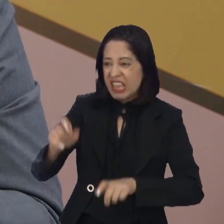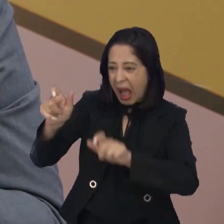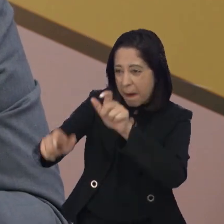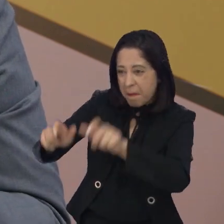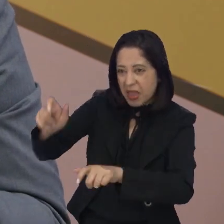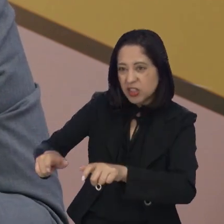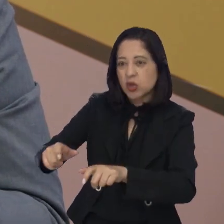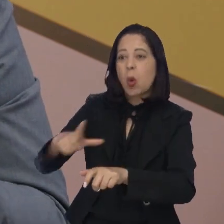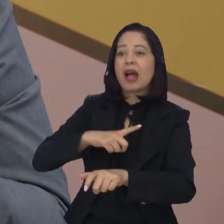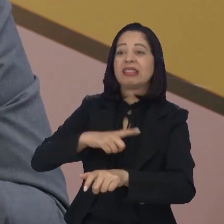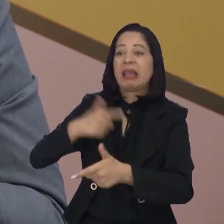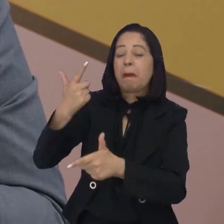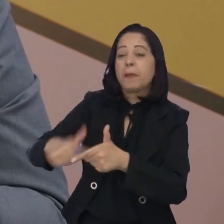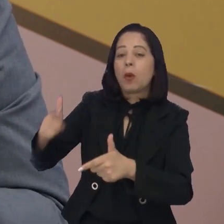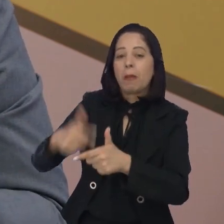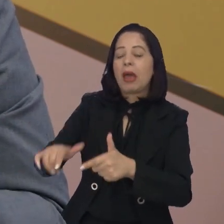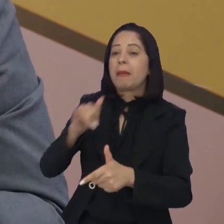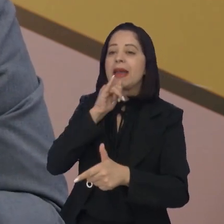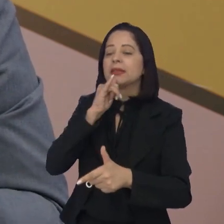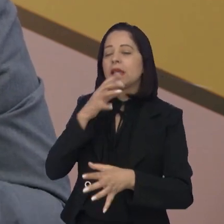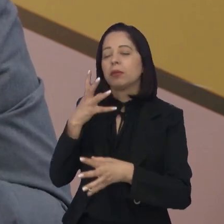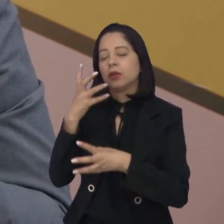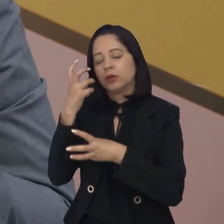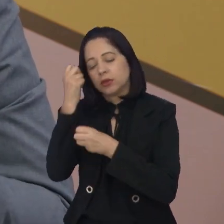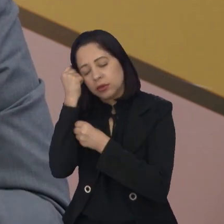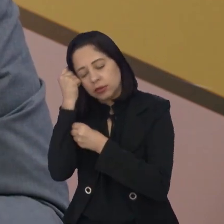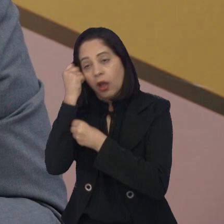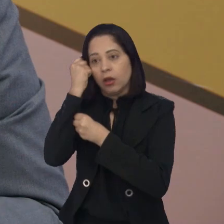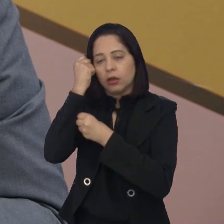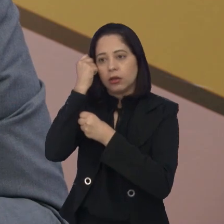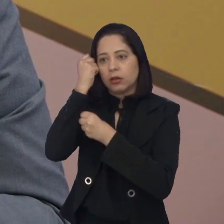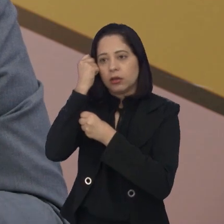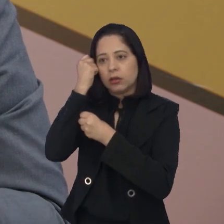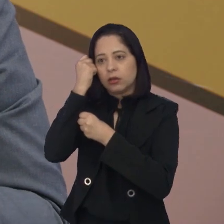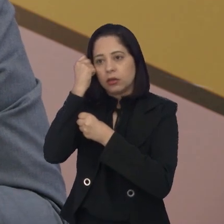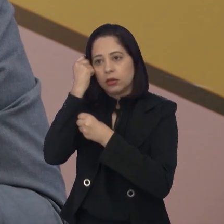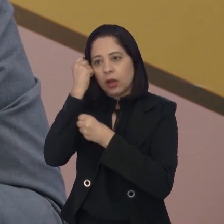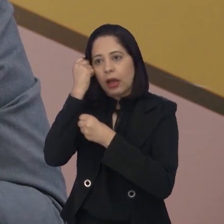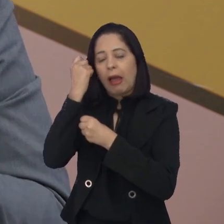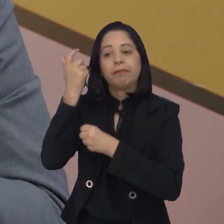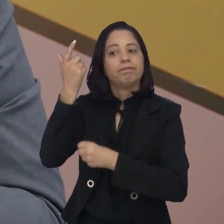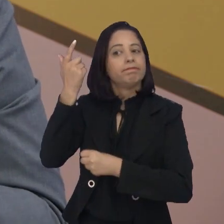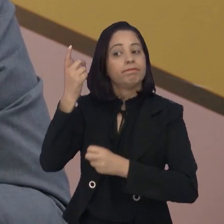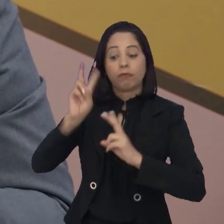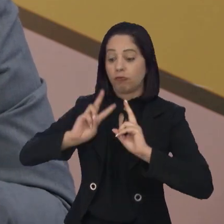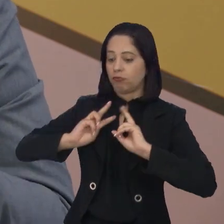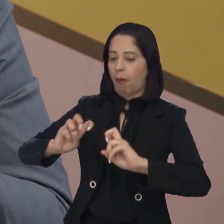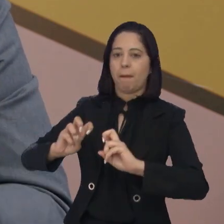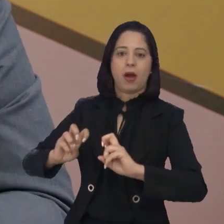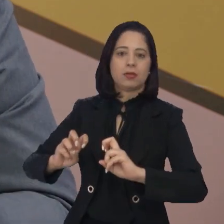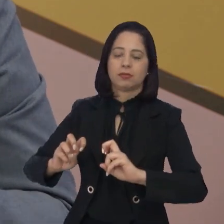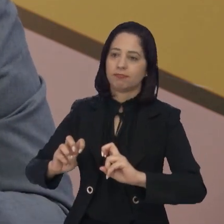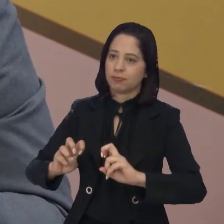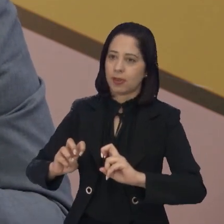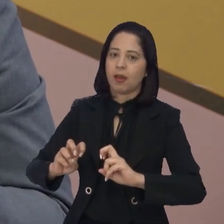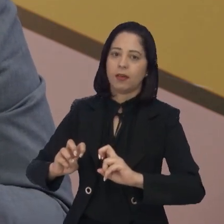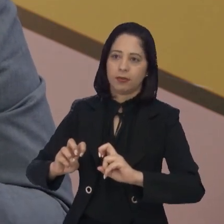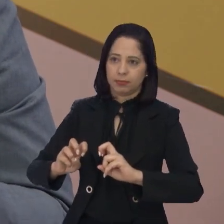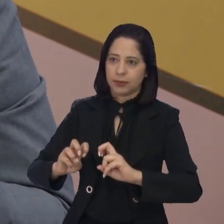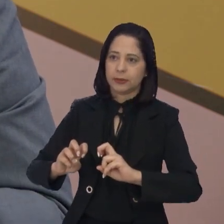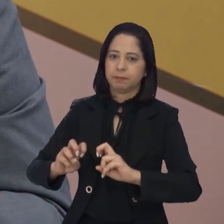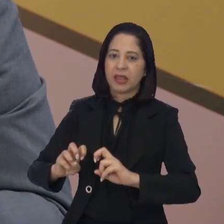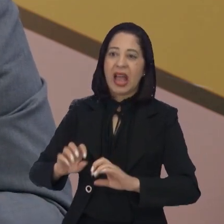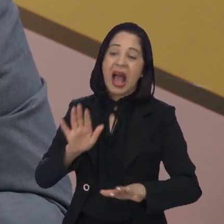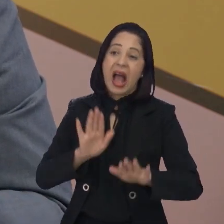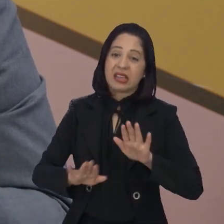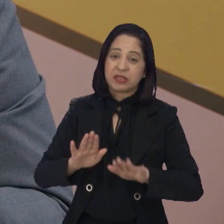principalmente a apneia, que é um dos distúrbios do sono, muitas vezes ela nem percebe. Então a informação às vezes vem do cônjuge, vem de uma